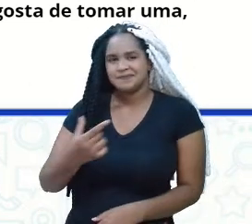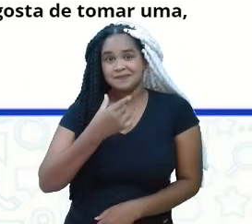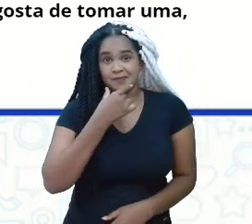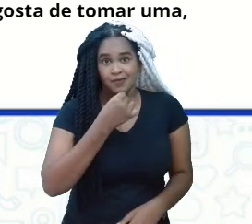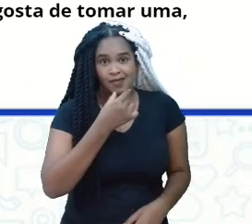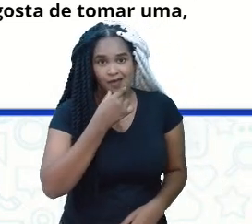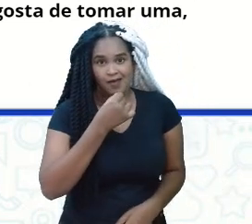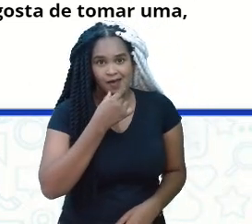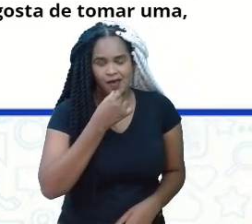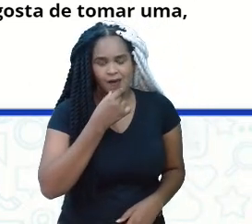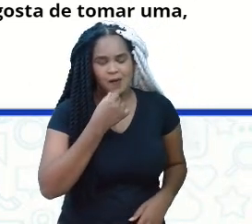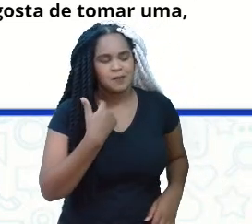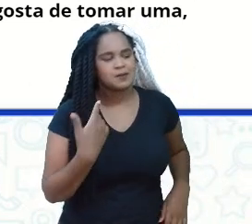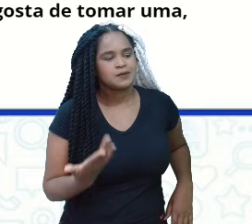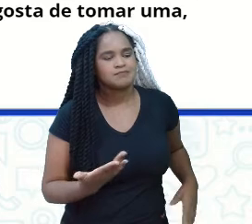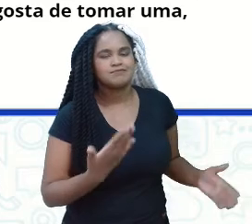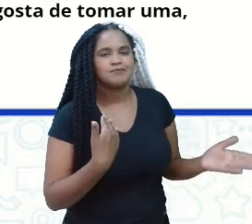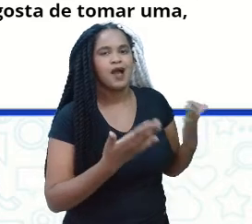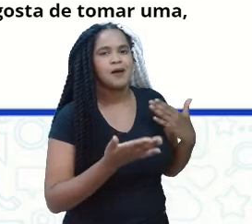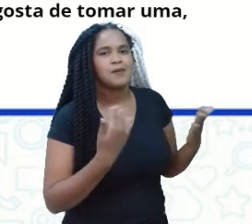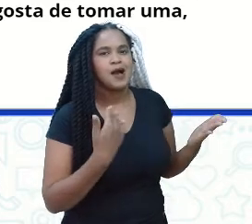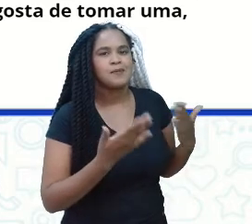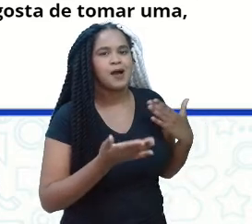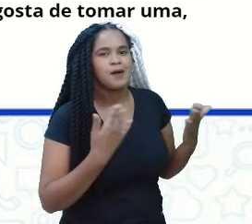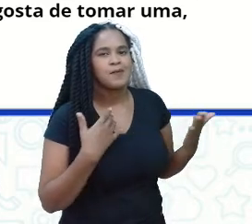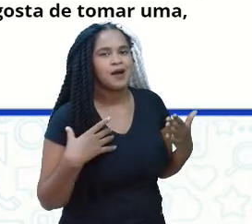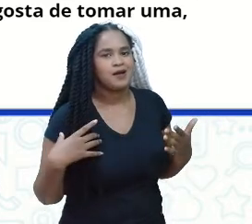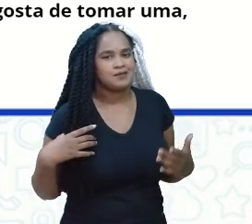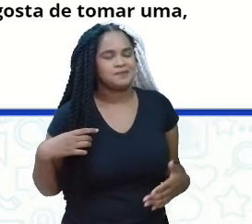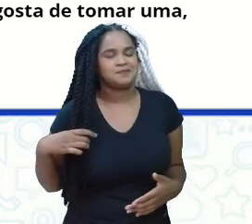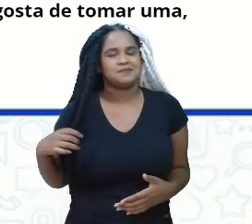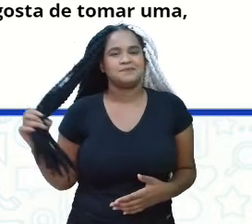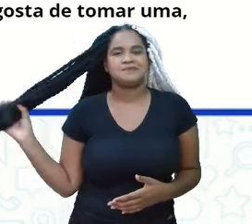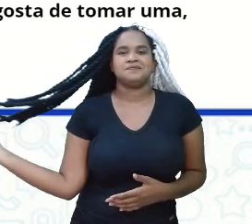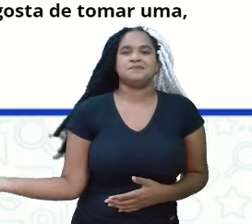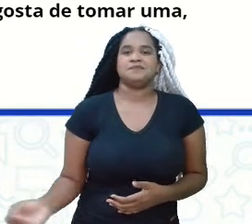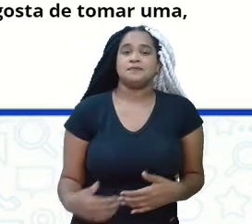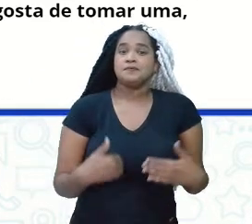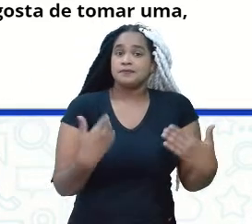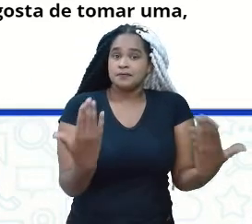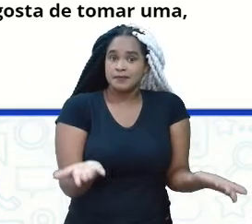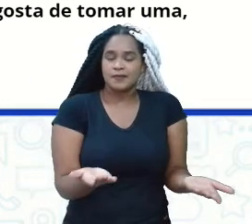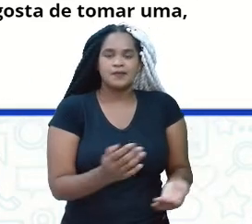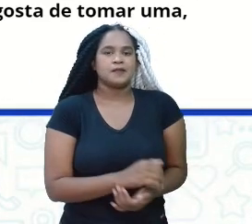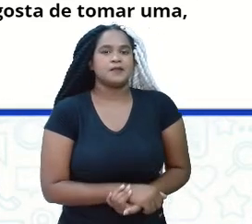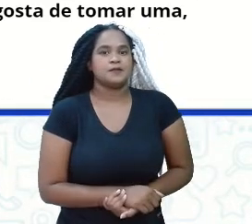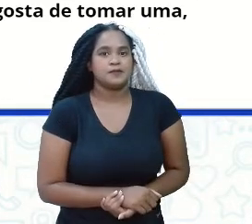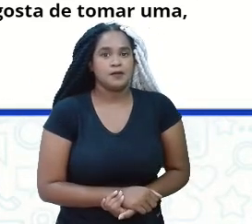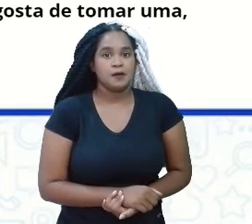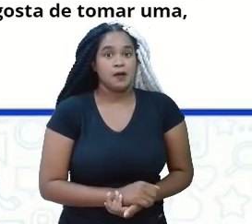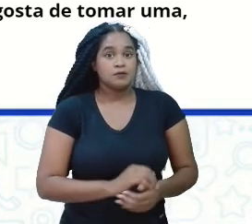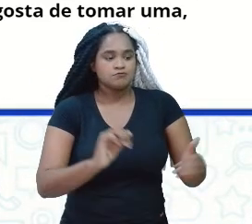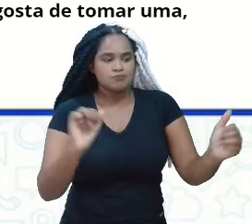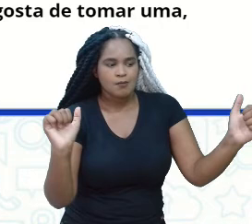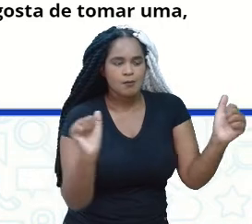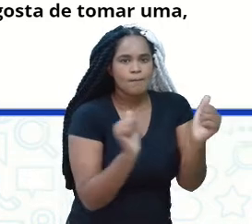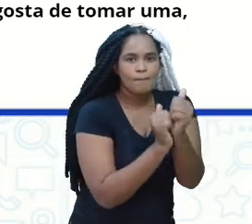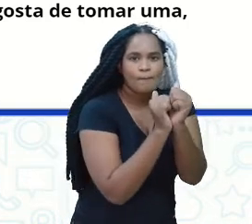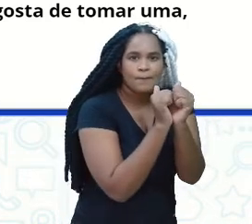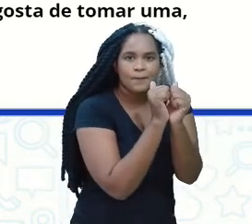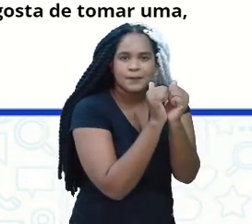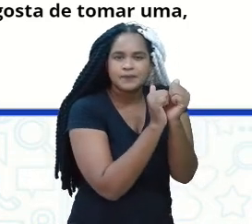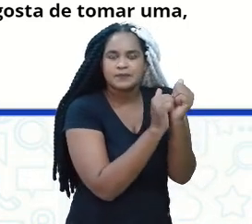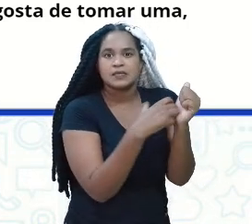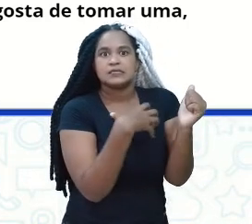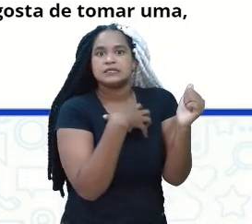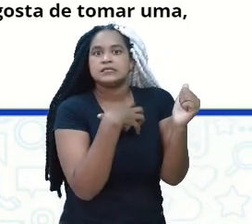então, começou uma conversinha animada com a moça, e assim que a beijou,